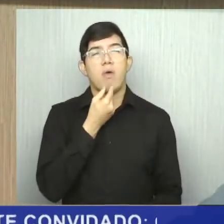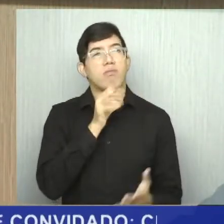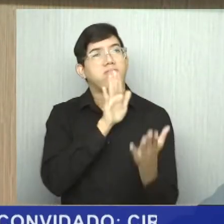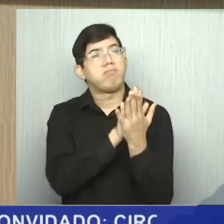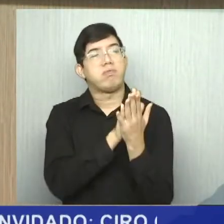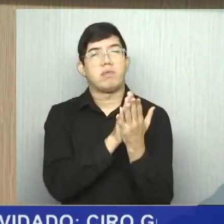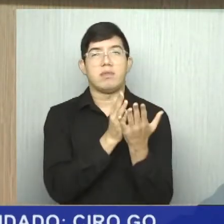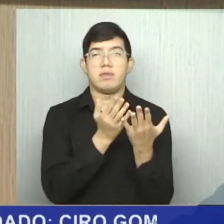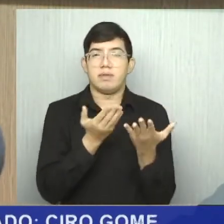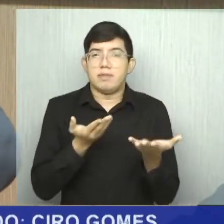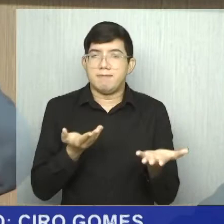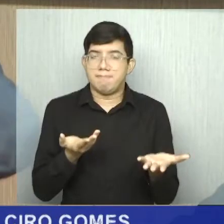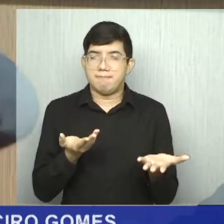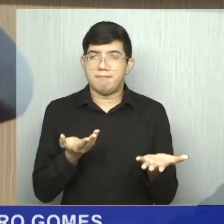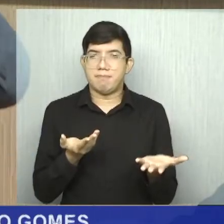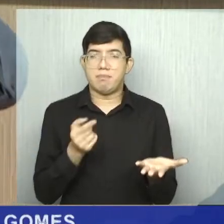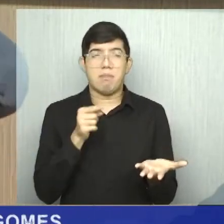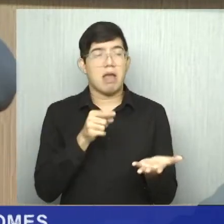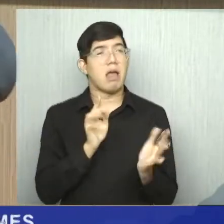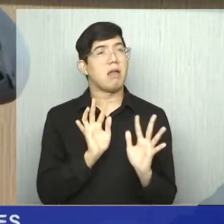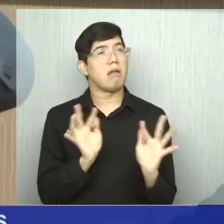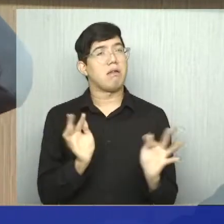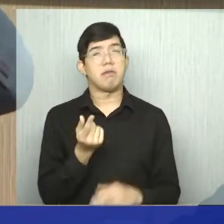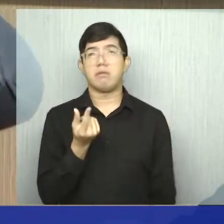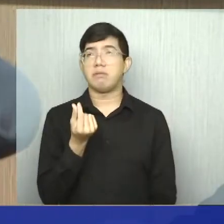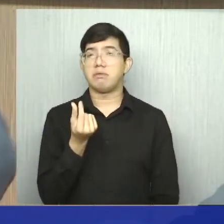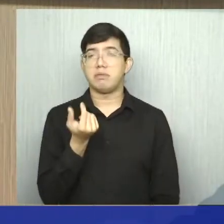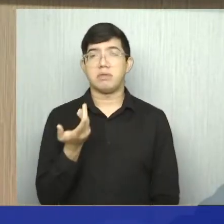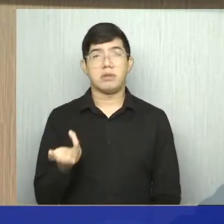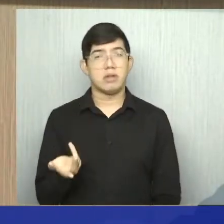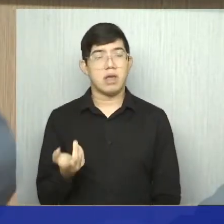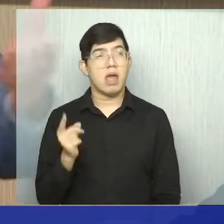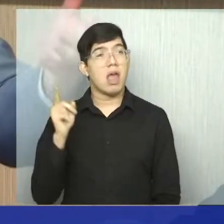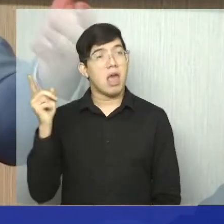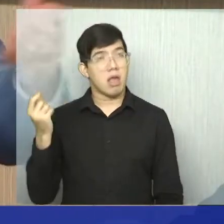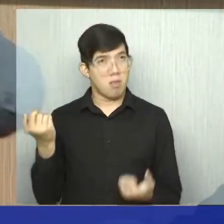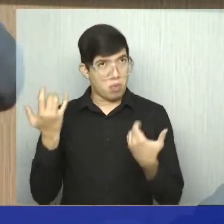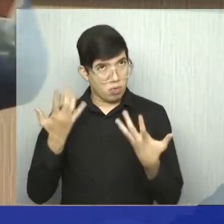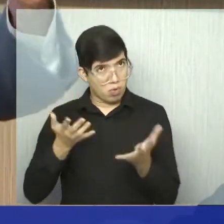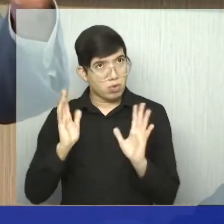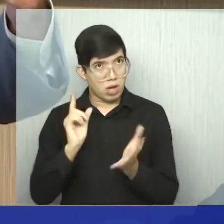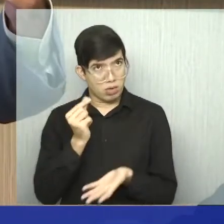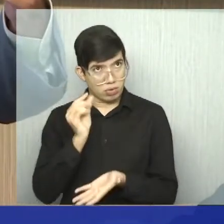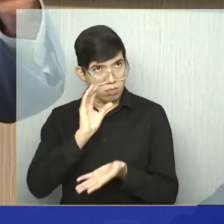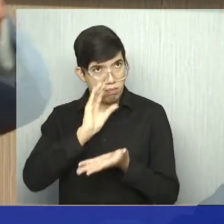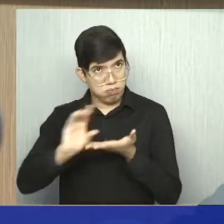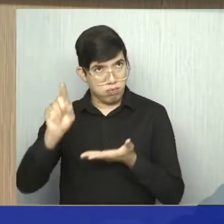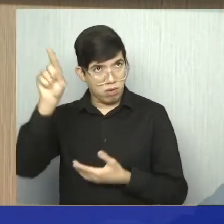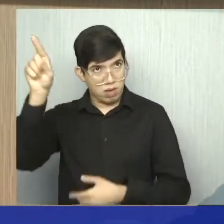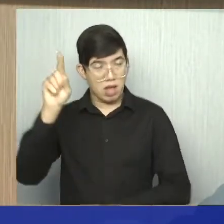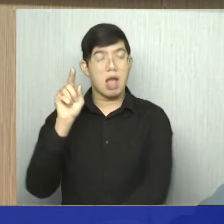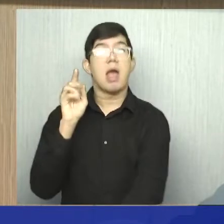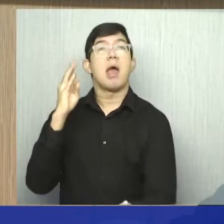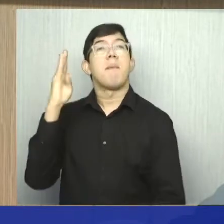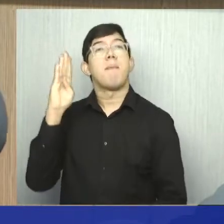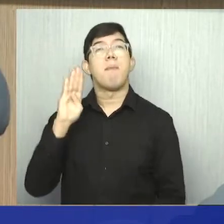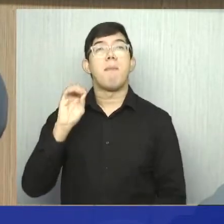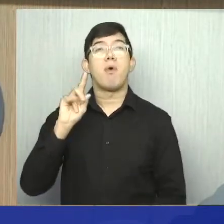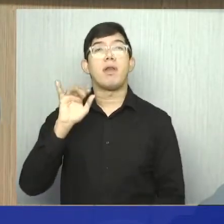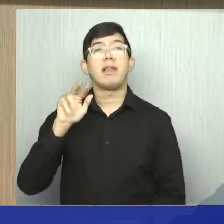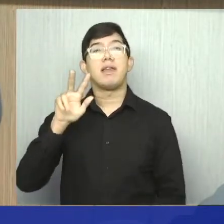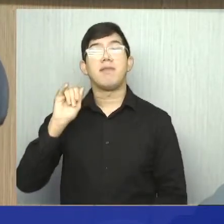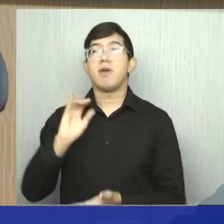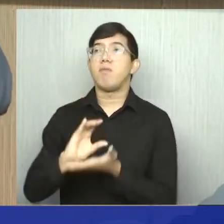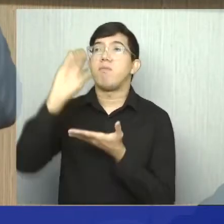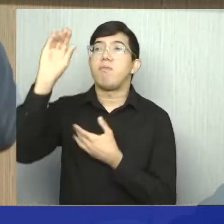simbólicas. Ele deu uma declaração dizendo que financiou, sim, o golpe na Bolívia. E pronto. Percebe? Isso não pode. É preciso